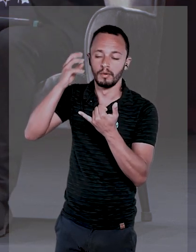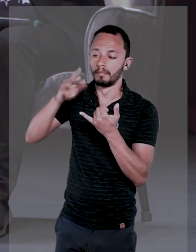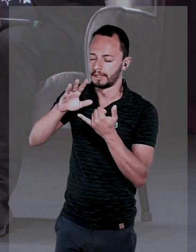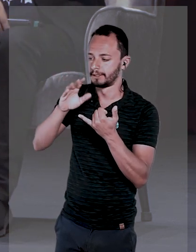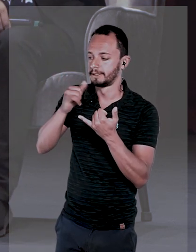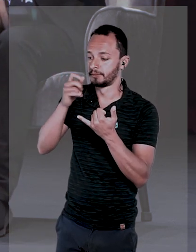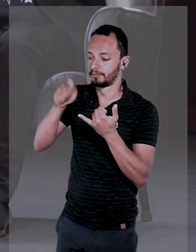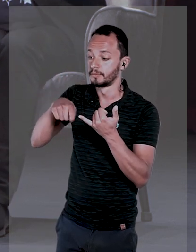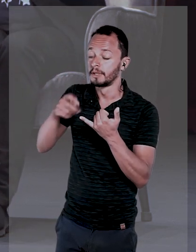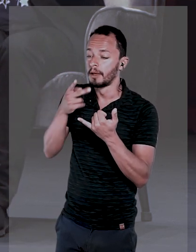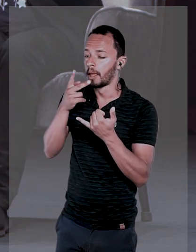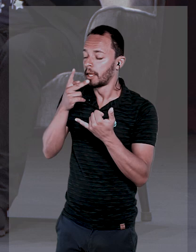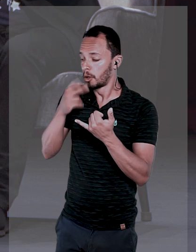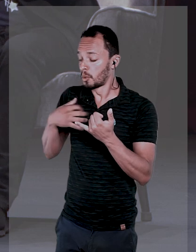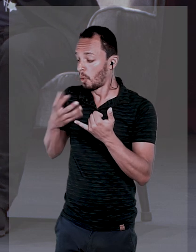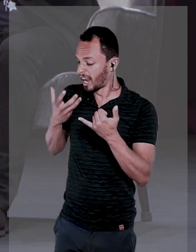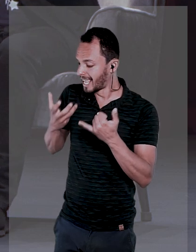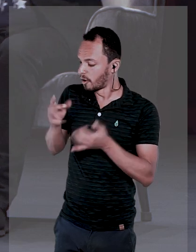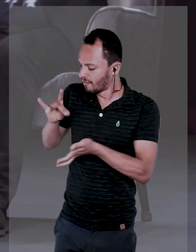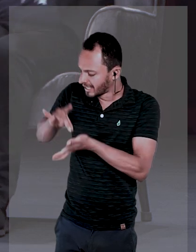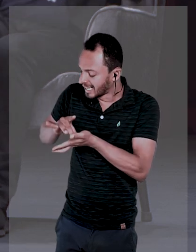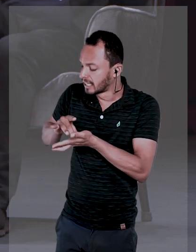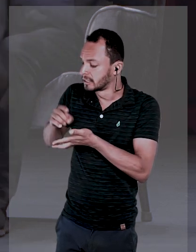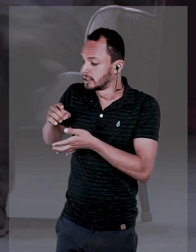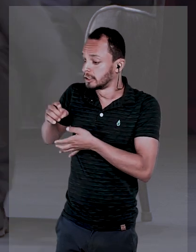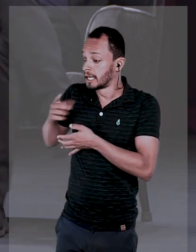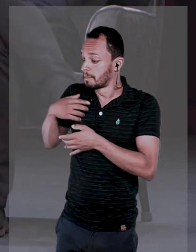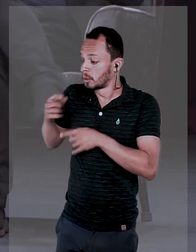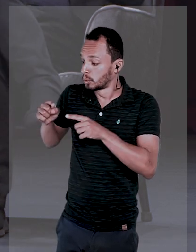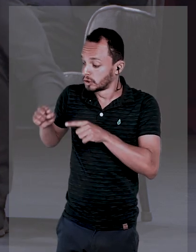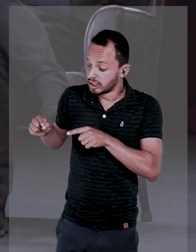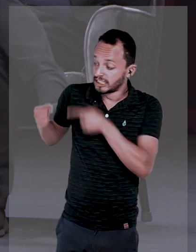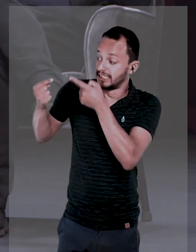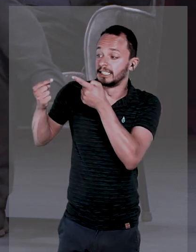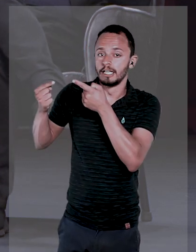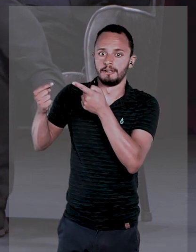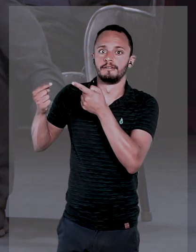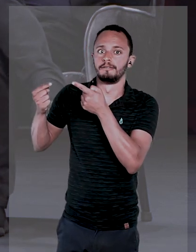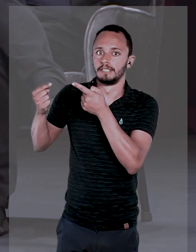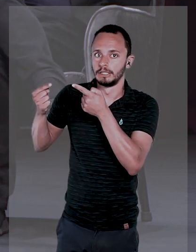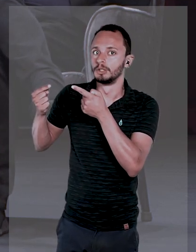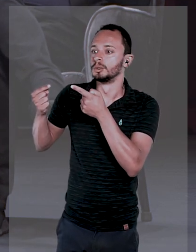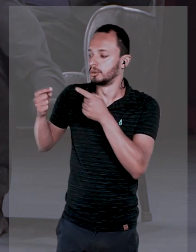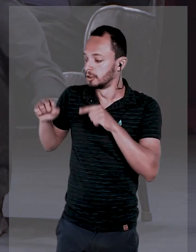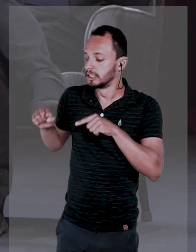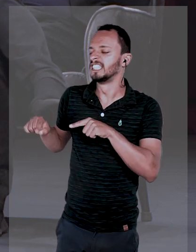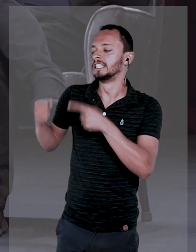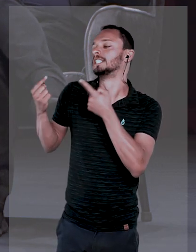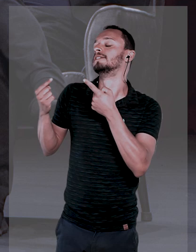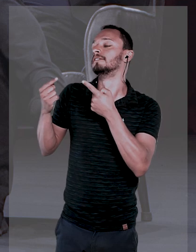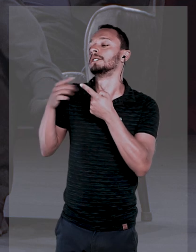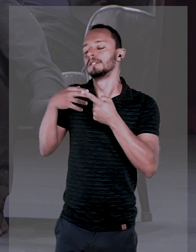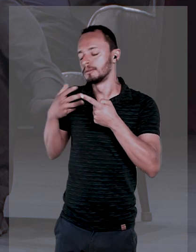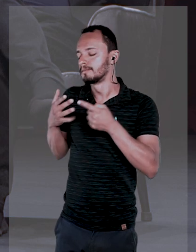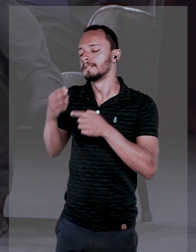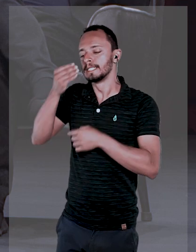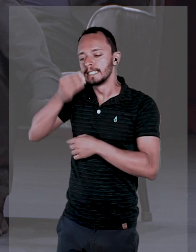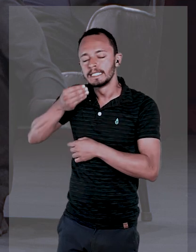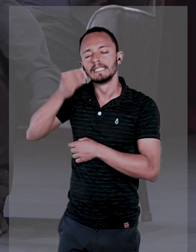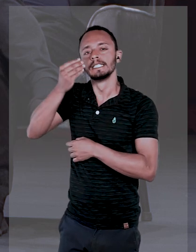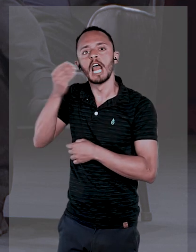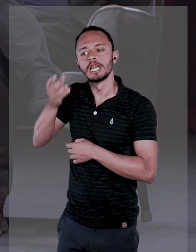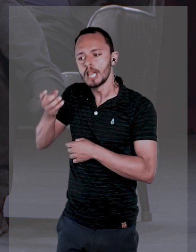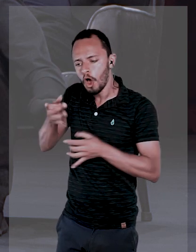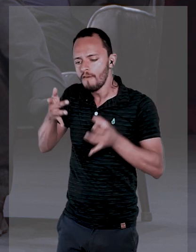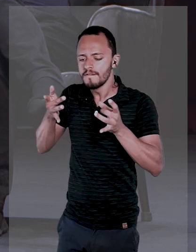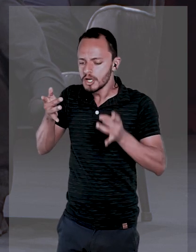num desafio que aumenta, e por isso não me interessa muito, ou interessa-me menos